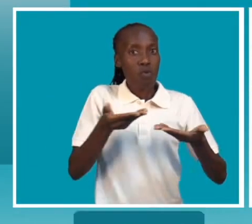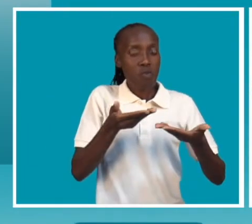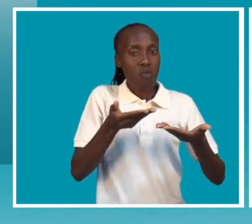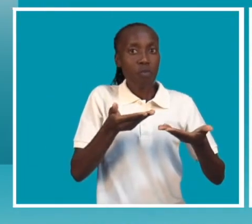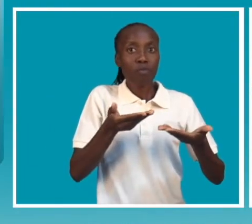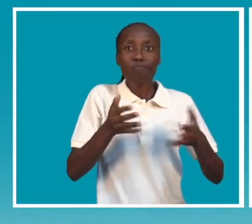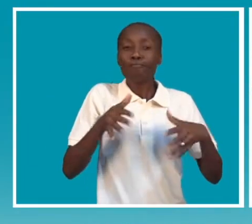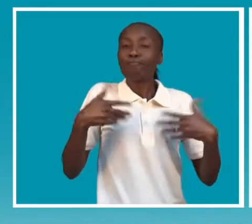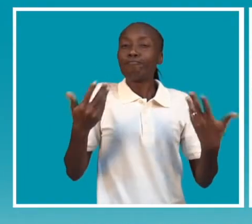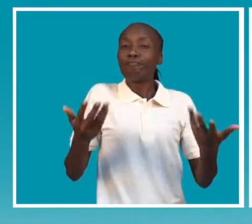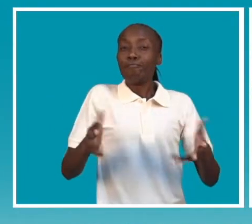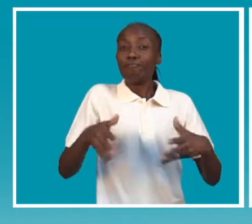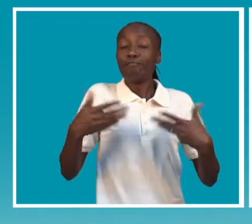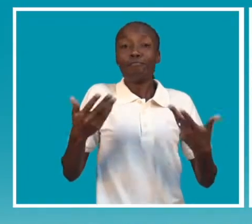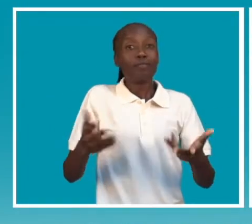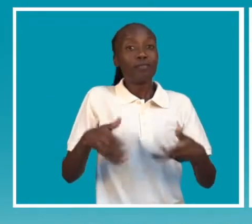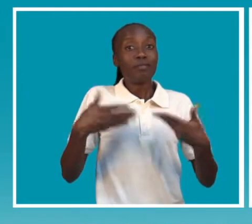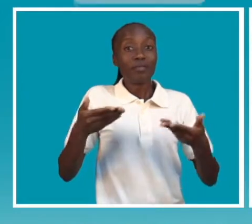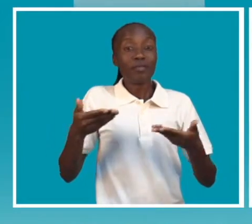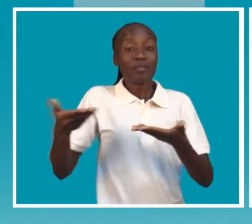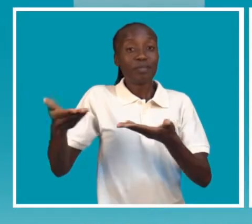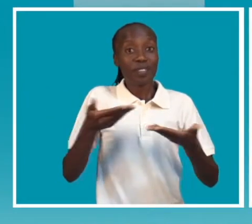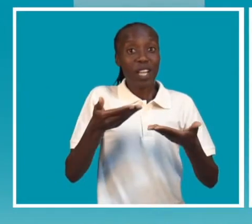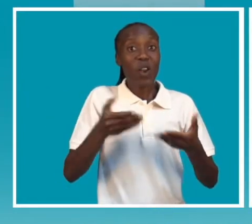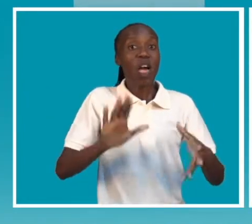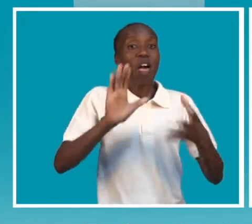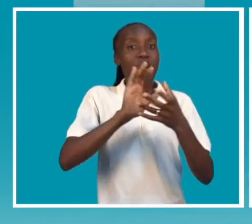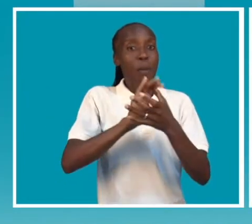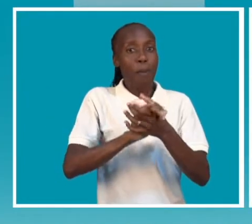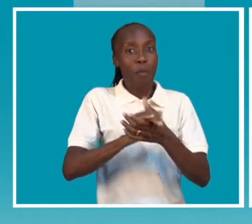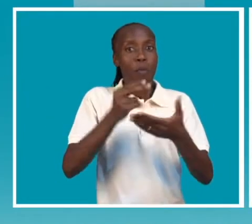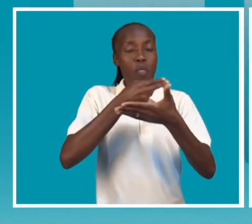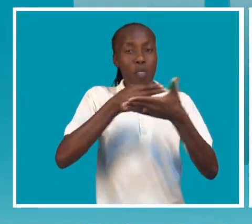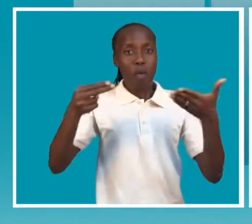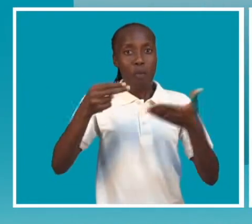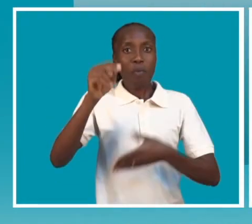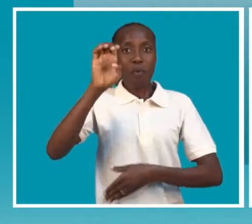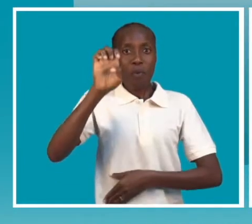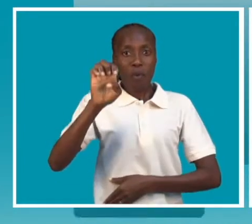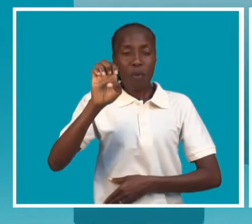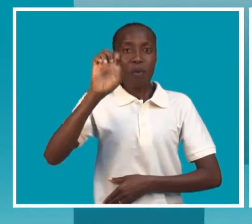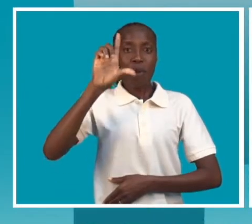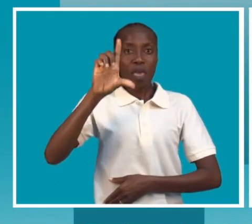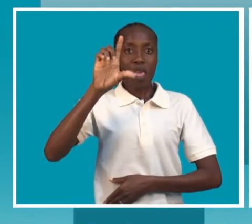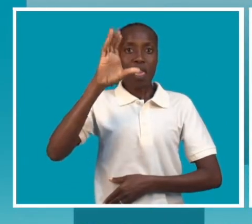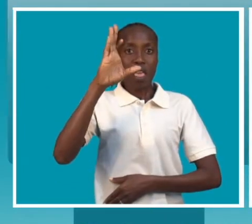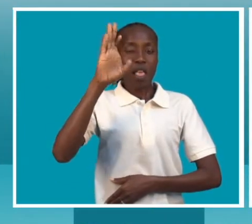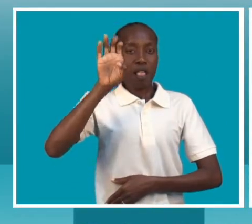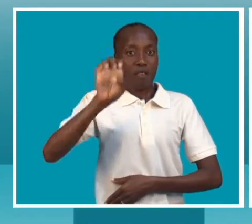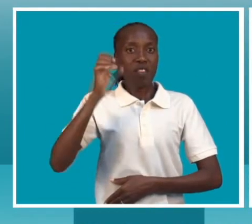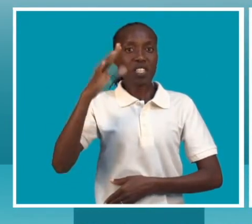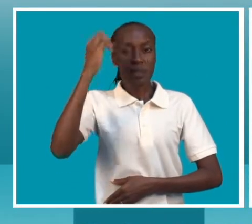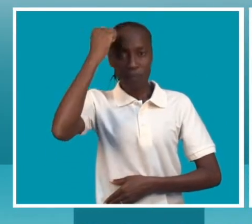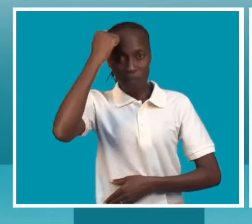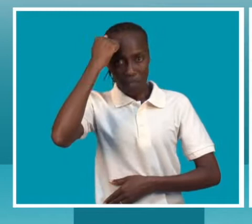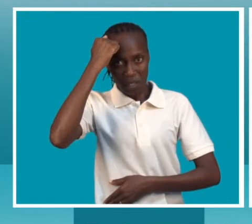meu amigo, chamado Eve, ele é bem conhecido, é